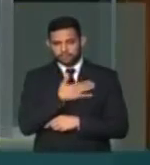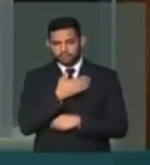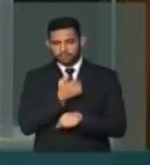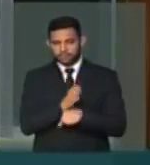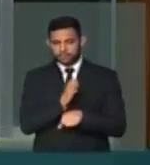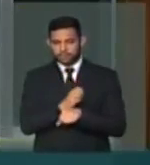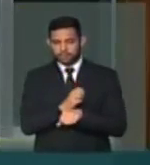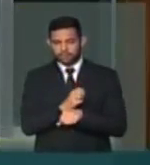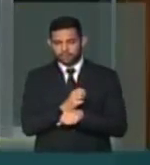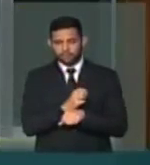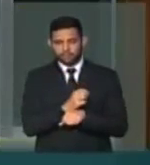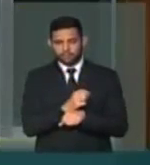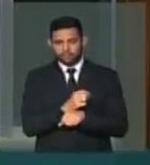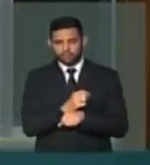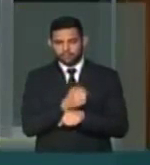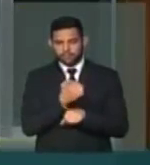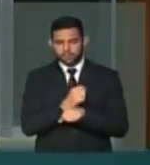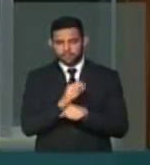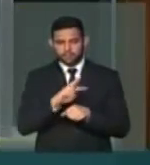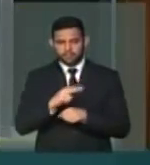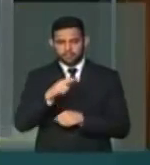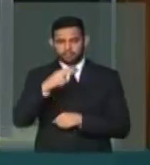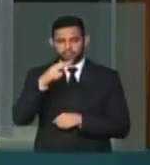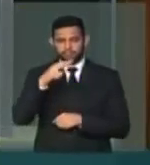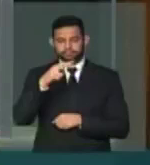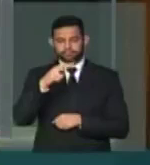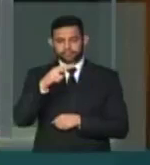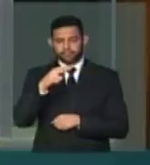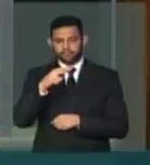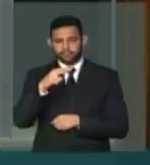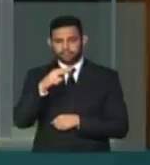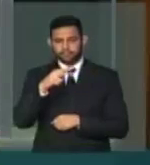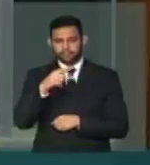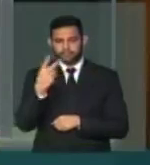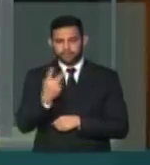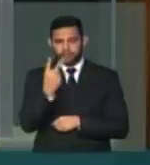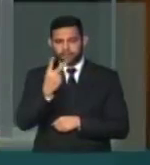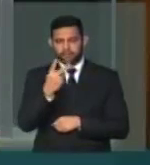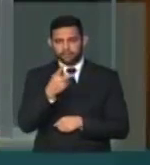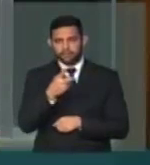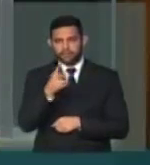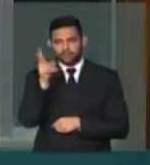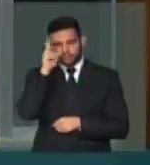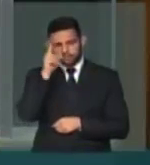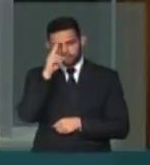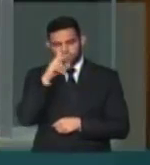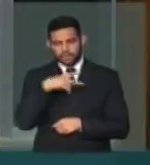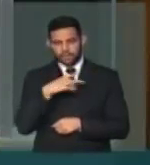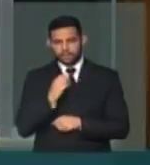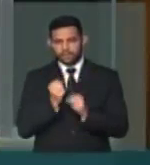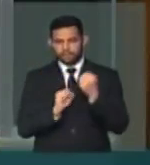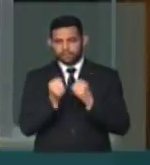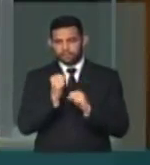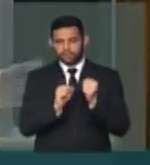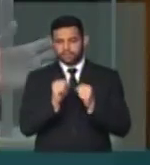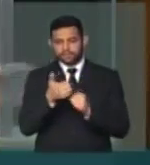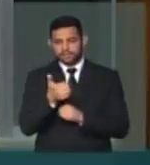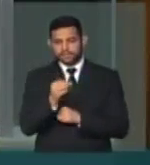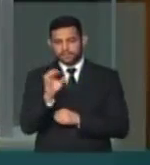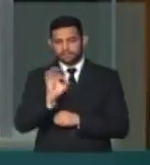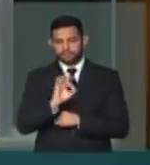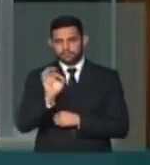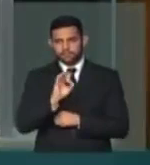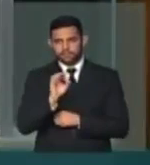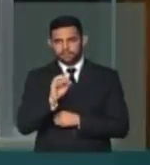estado. Foi o estado que teve o maior reajuste de energia elétrica da história. A indústria subiu mais de 60%,